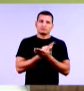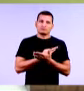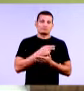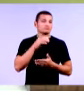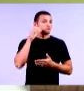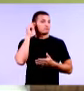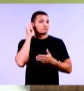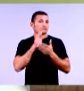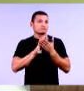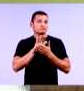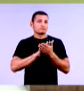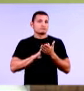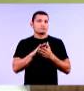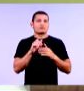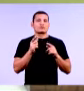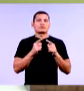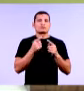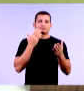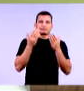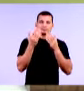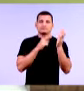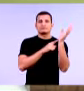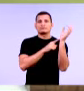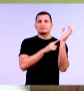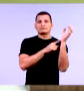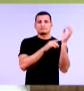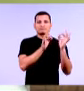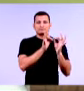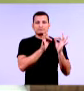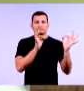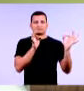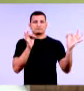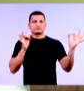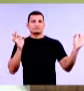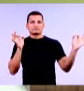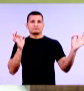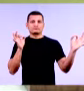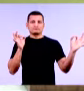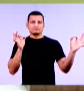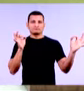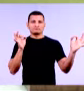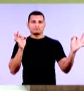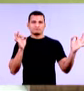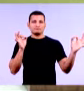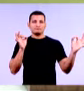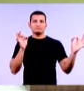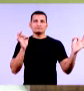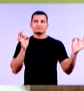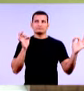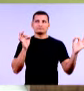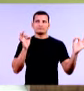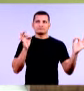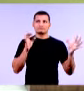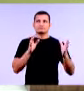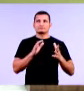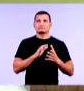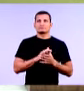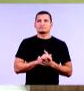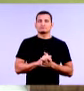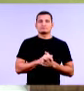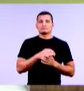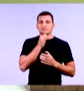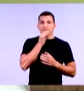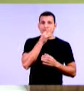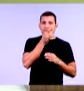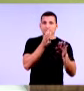escuta, você não recebe o sinal que está sendo enviado pela sua mãe, e quando você chega em casa, você vai acabar dormindo, como diz